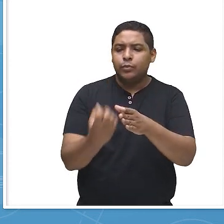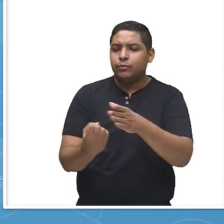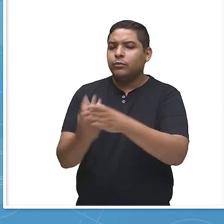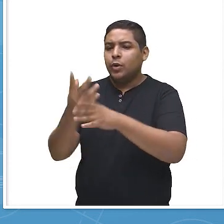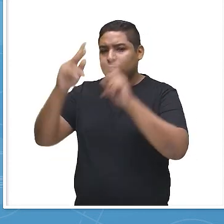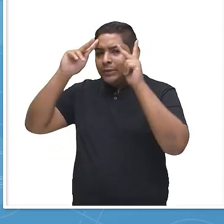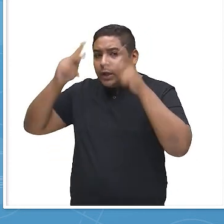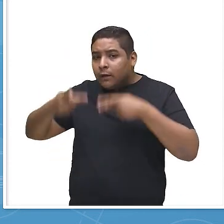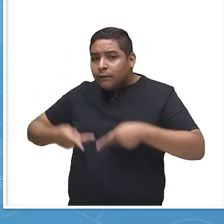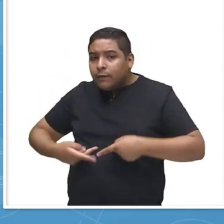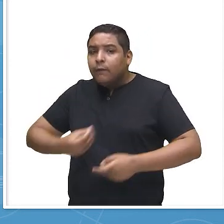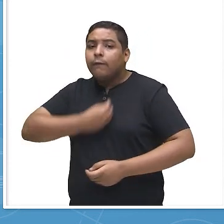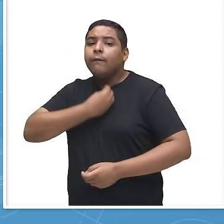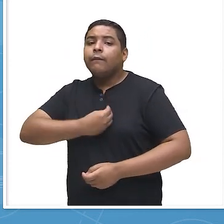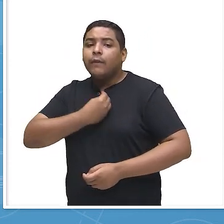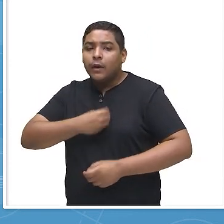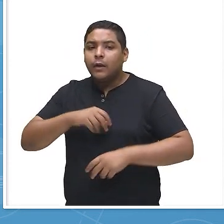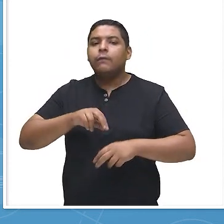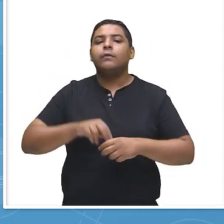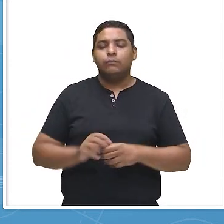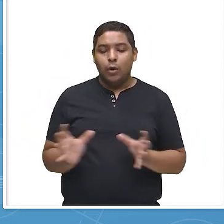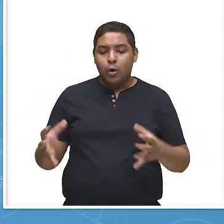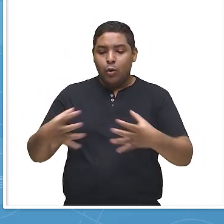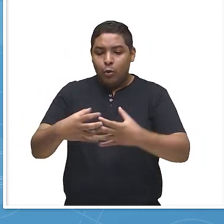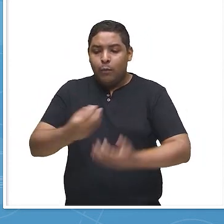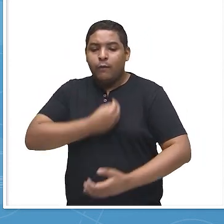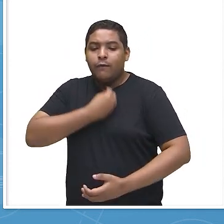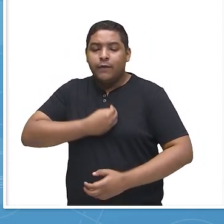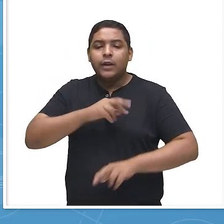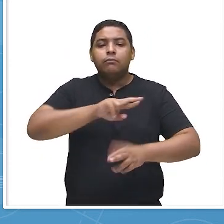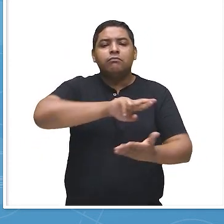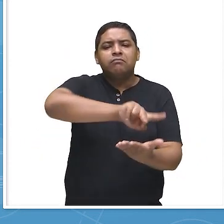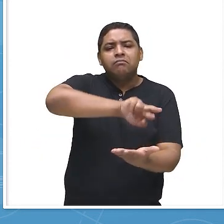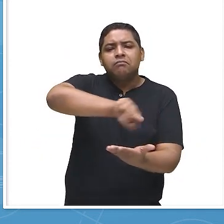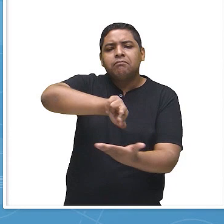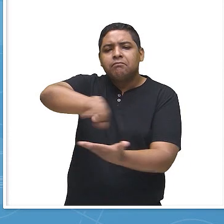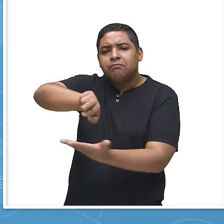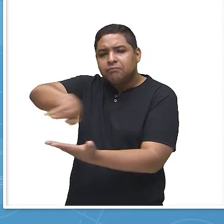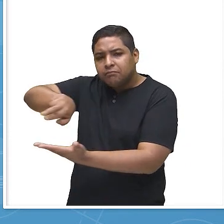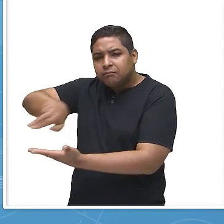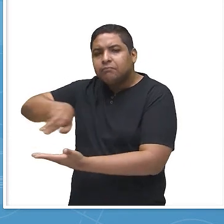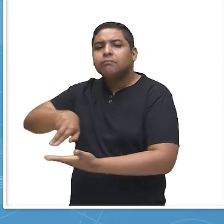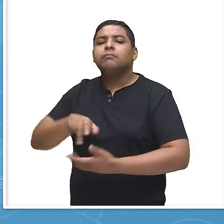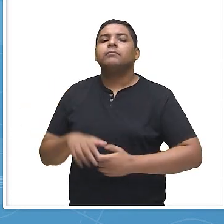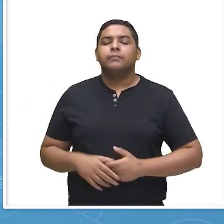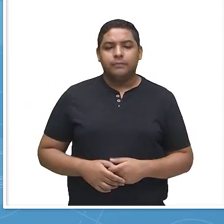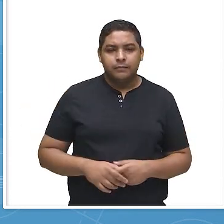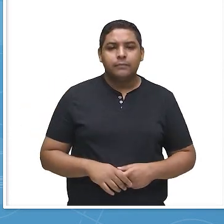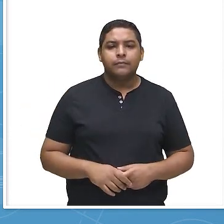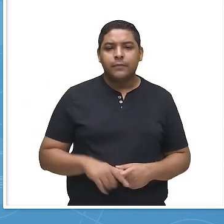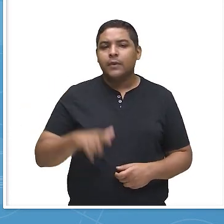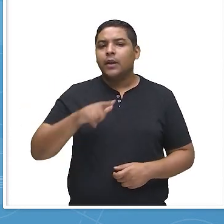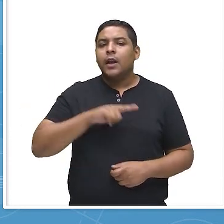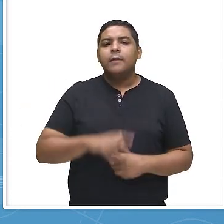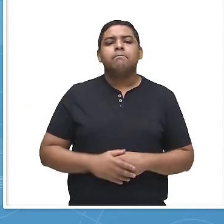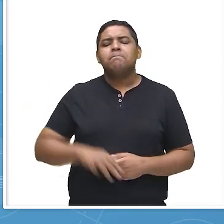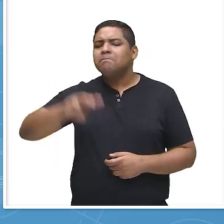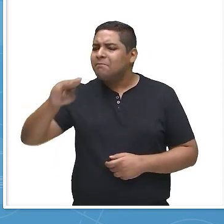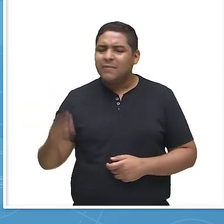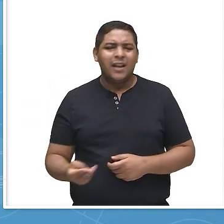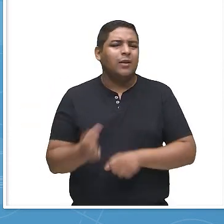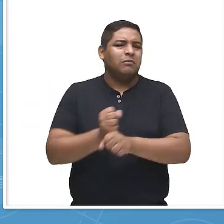por exemplo. Aqui nós temos uma classificação por bilhões de anos, tá? São chamados de